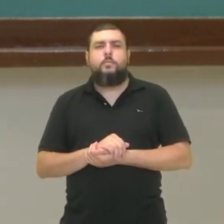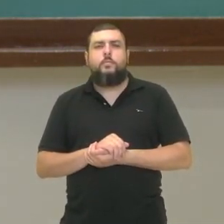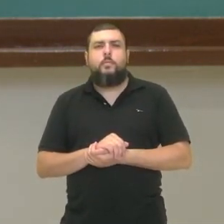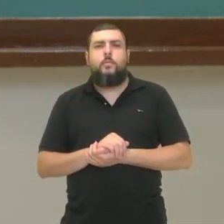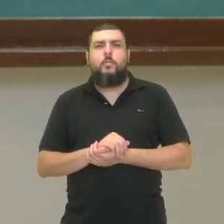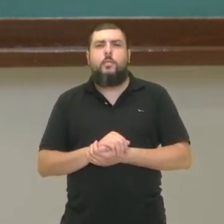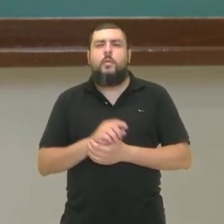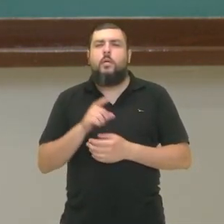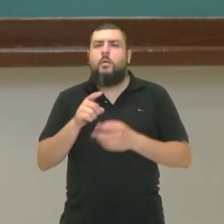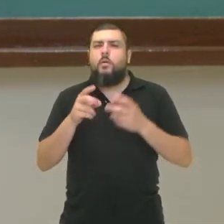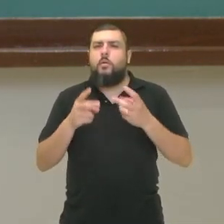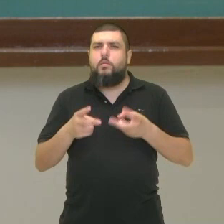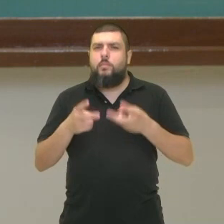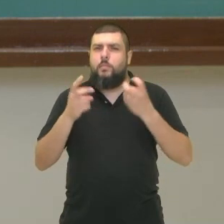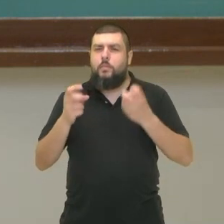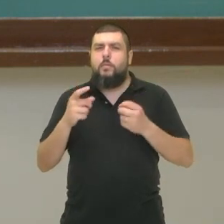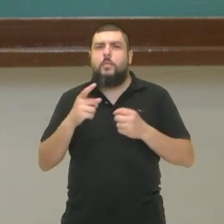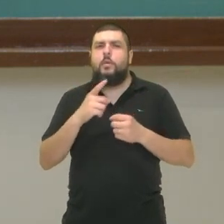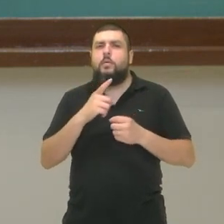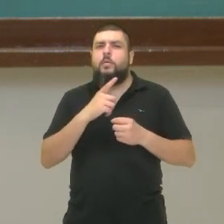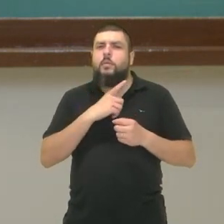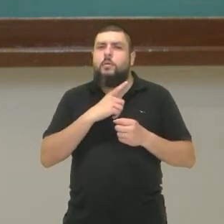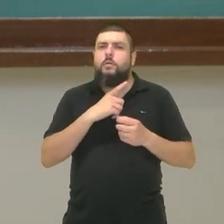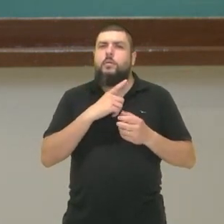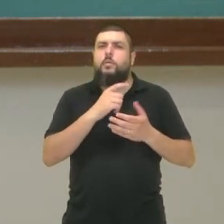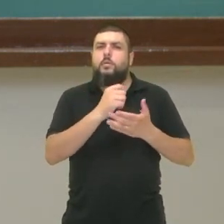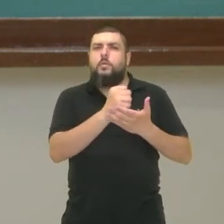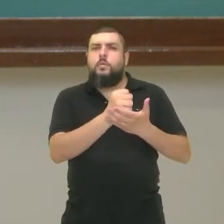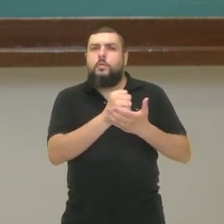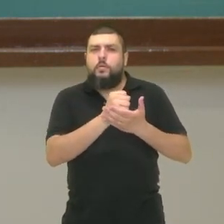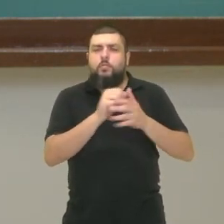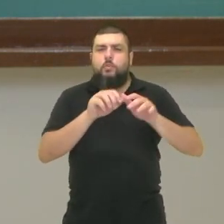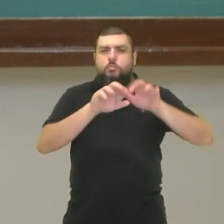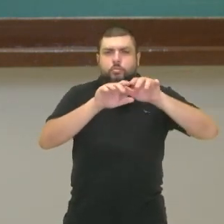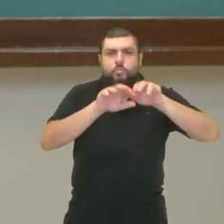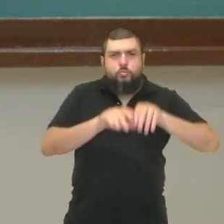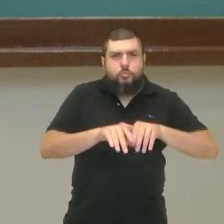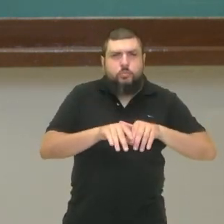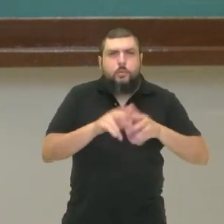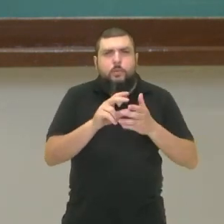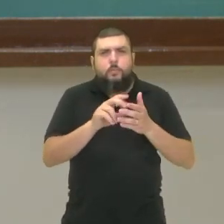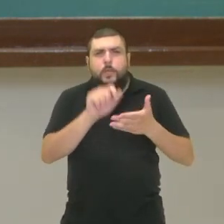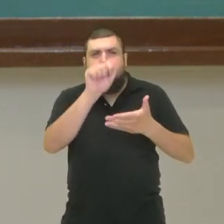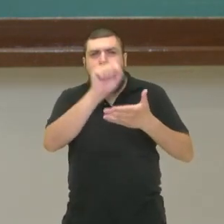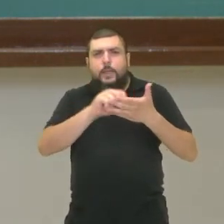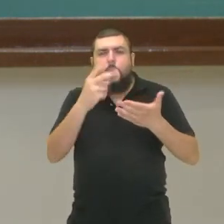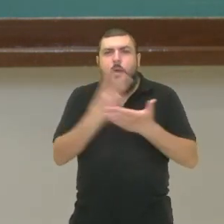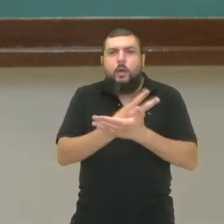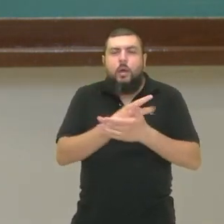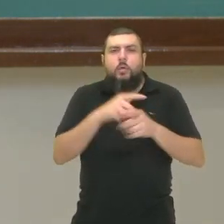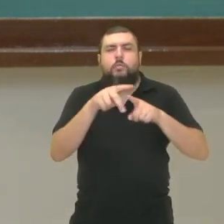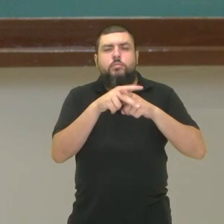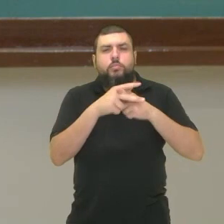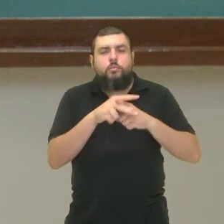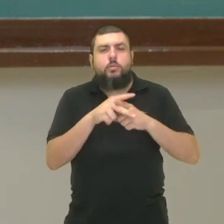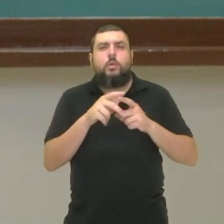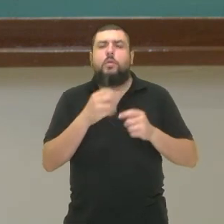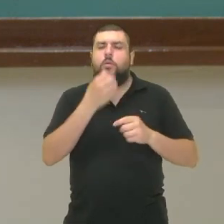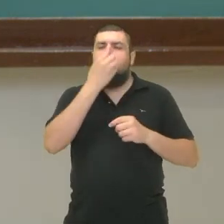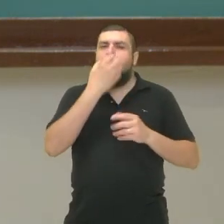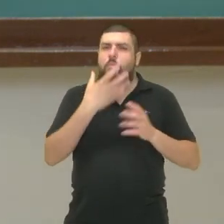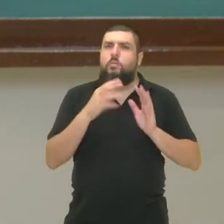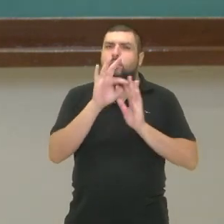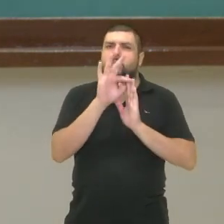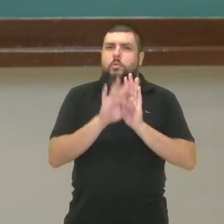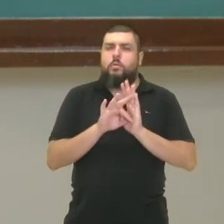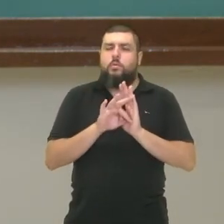corretor ortográfico, tem uma ajuda quando você está digitando no Correção Online, que é muito bom para o seu texto. Você já